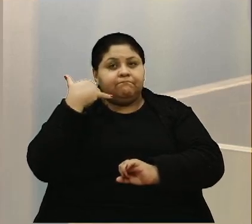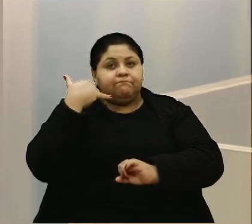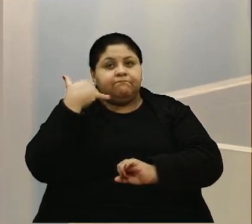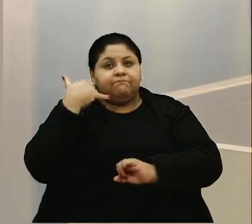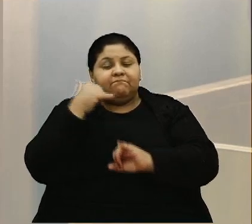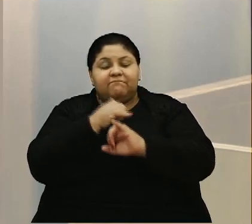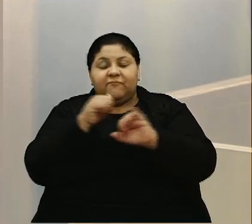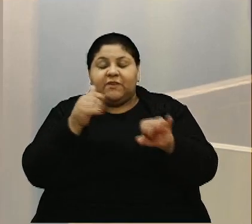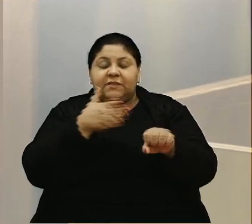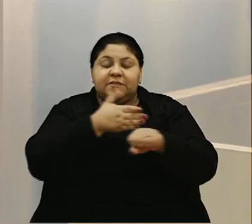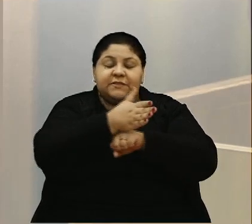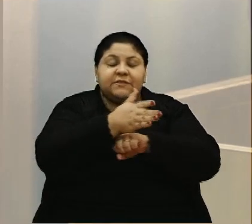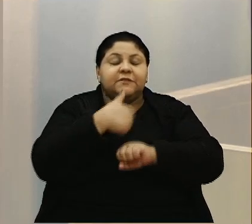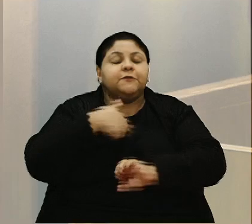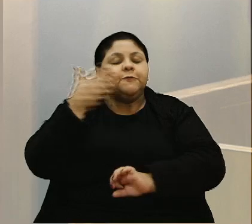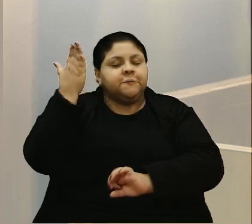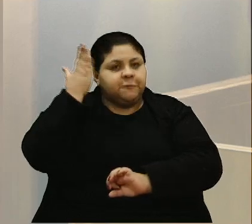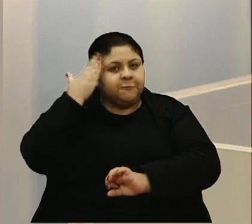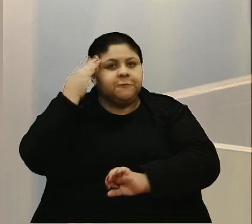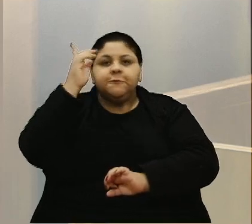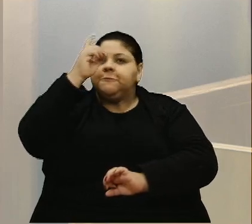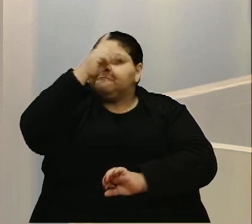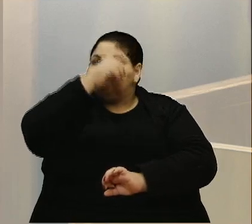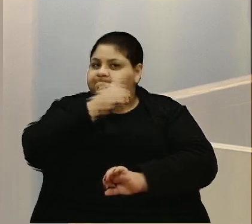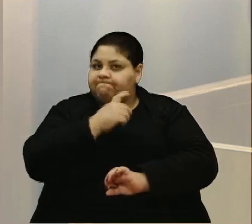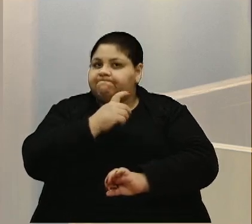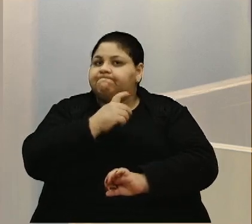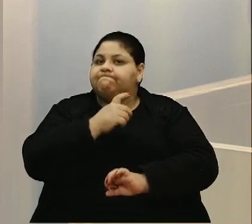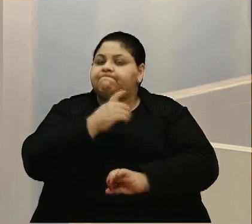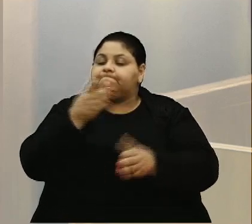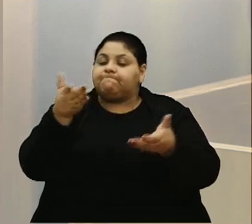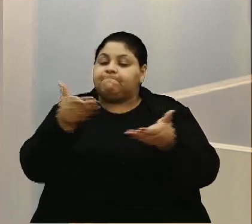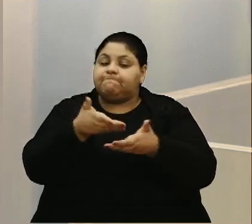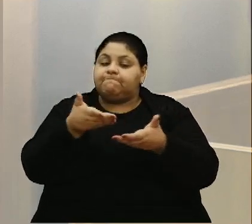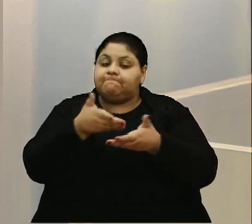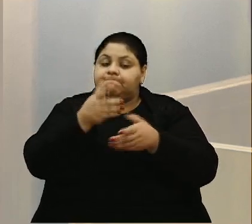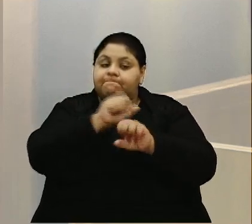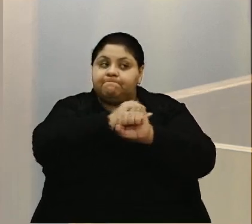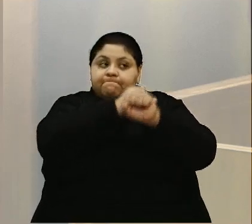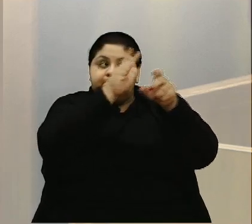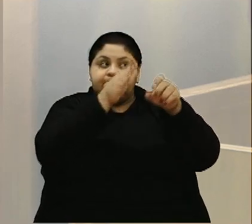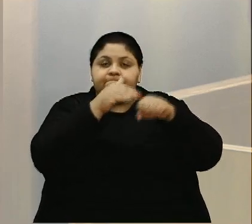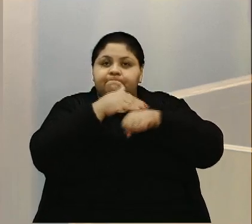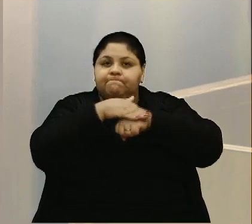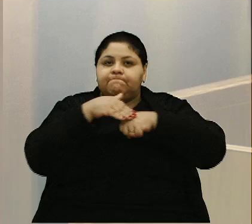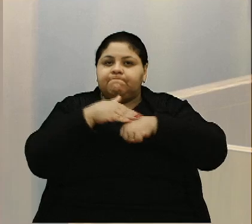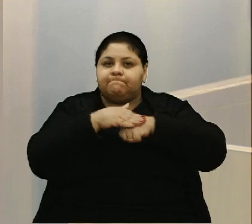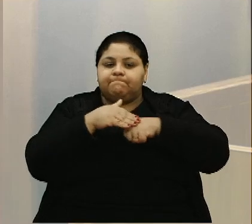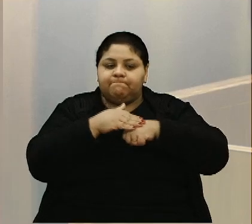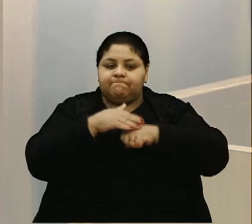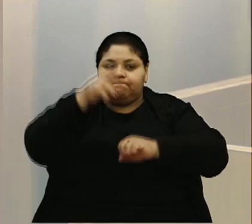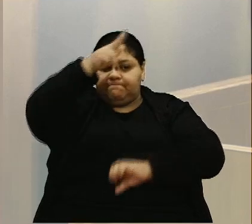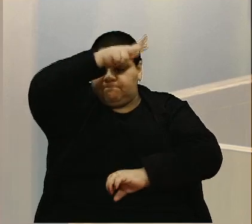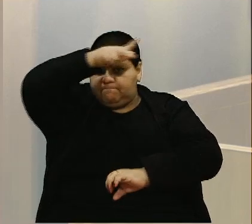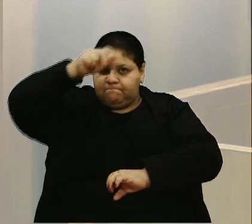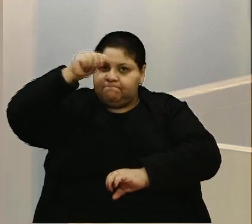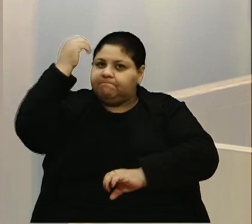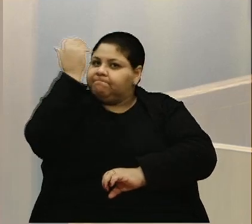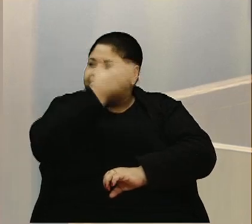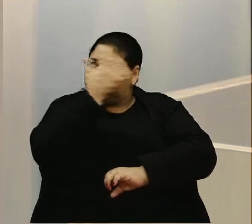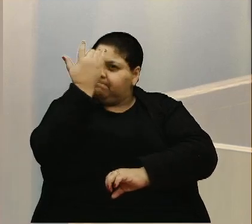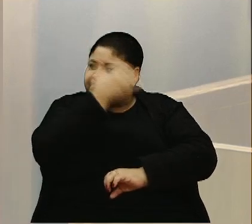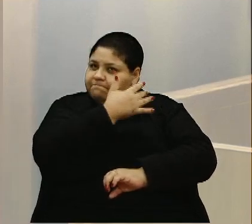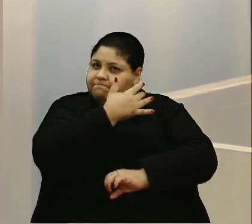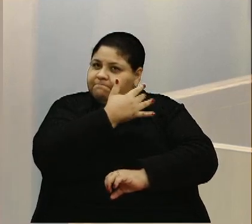dessa entrada. Eu sei que está difícil, e hoje pela manhã conversei com o prefeito Adilódio Domênico